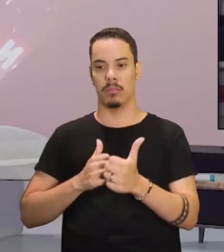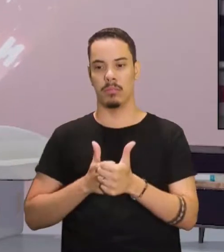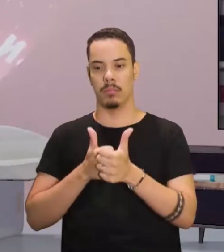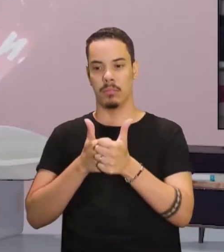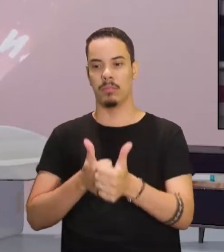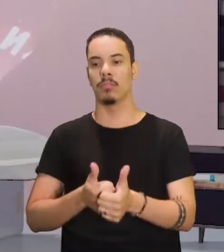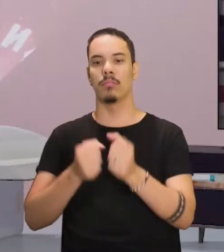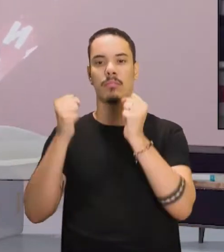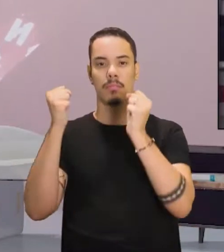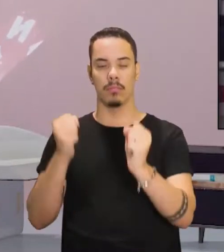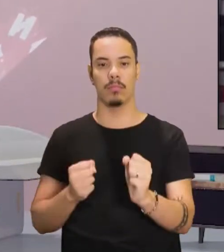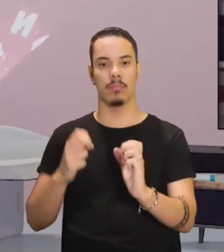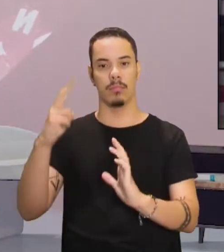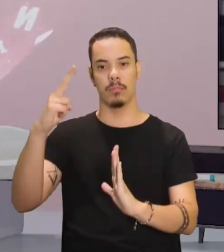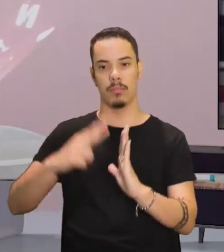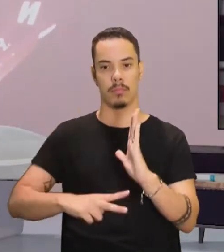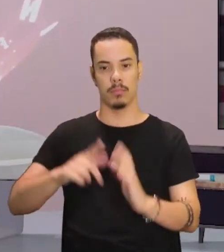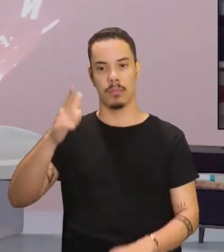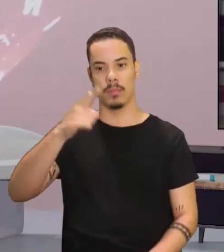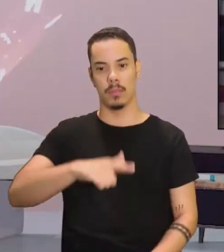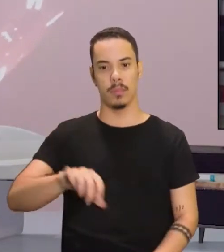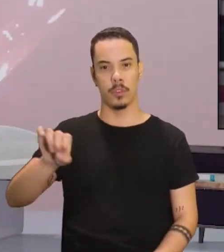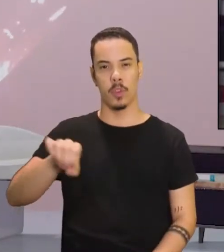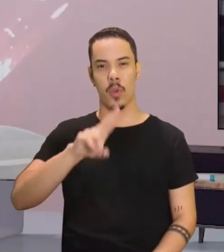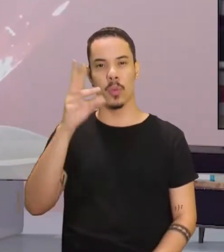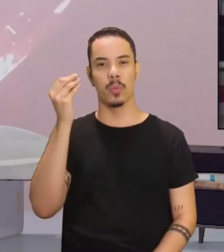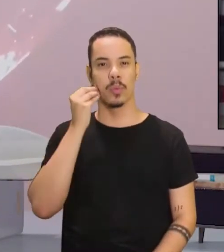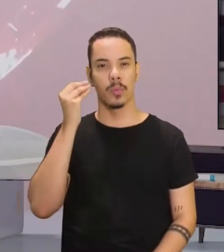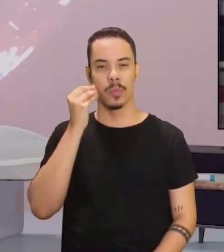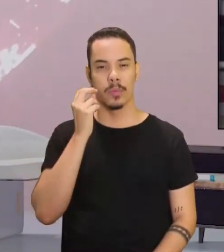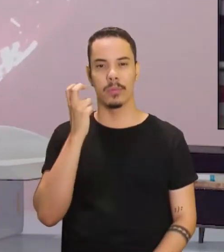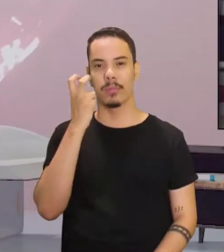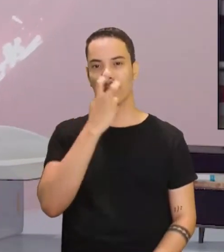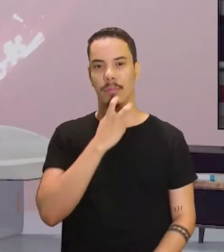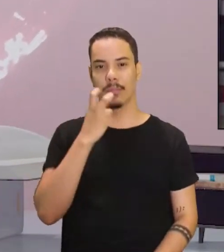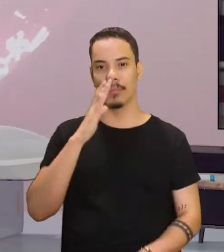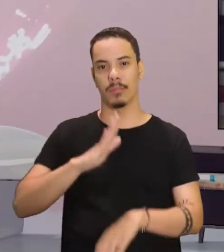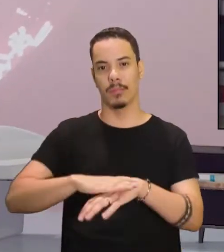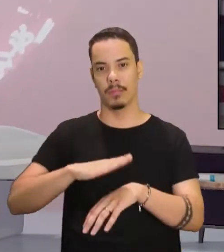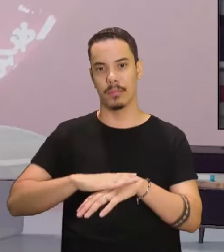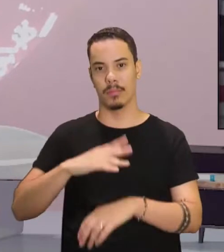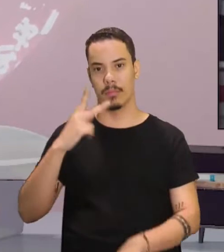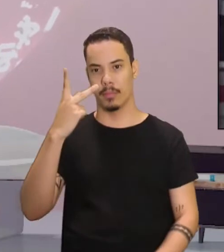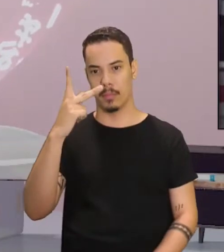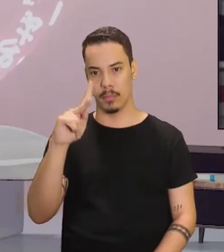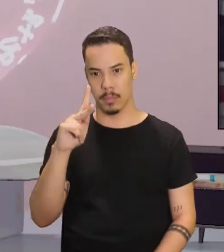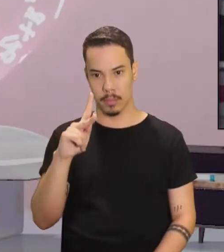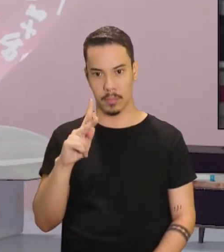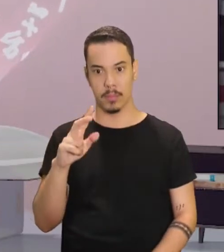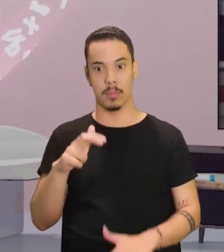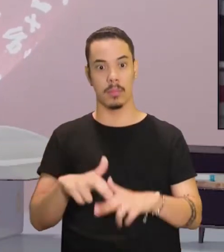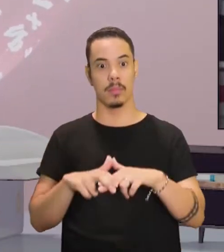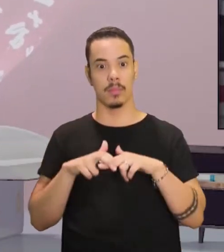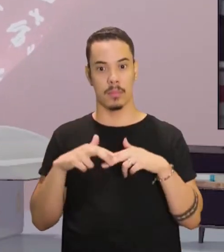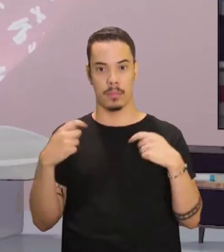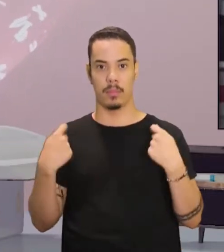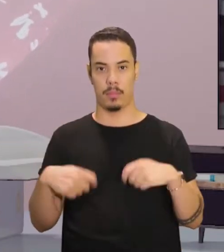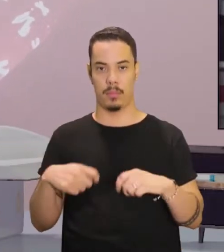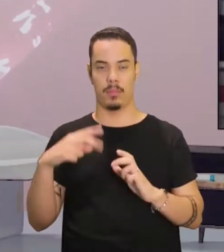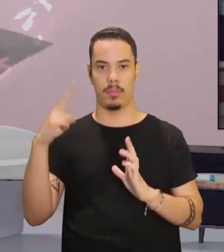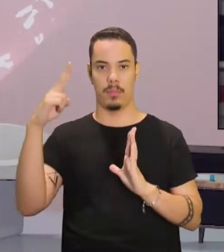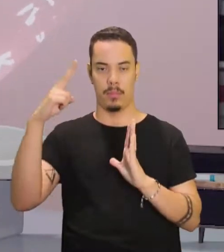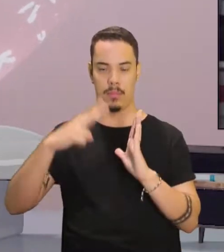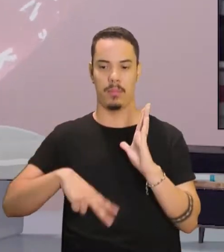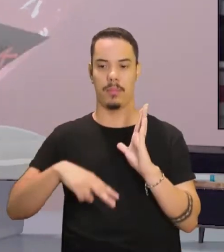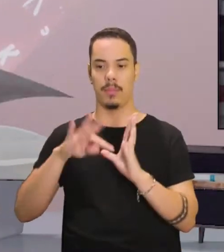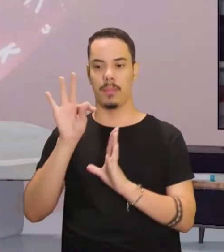ela novamente ou tente aí fazer uma leitura oral no momento em que você achar mais adequado. Mas é necessário que você faça a leitura,